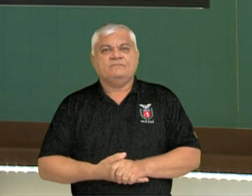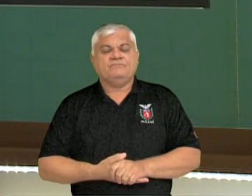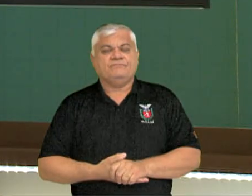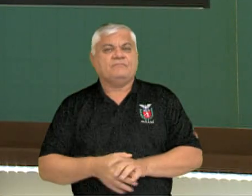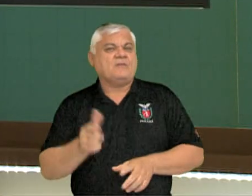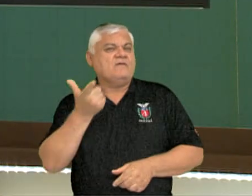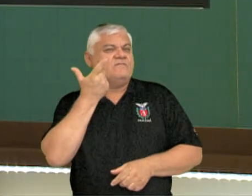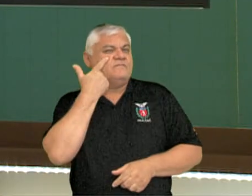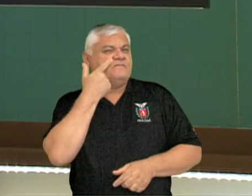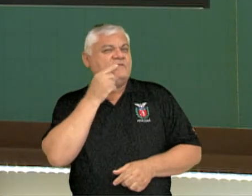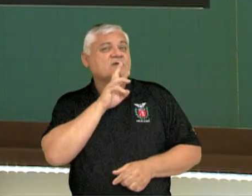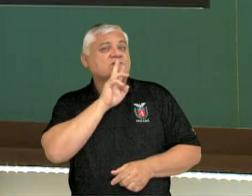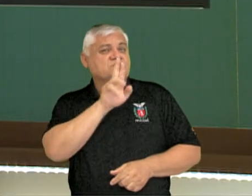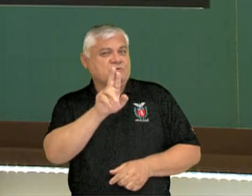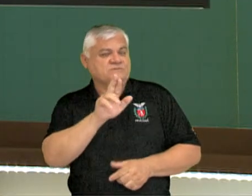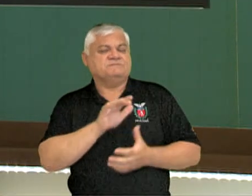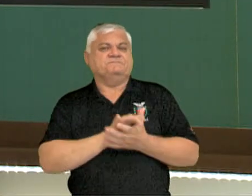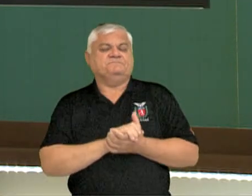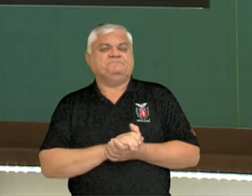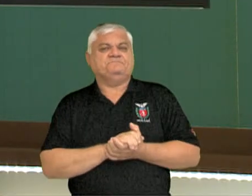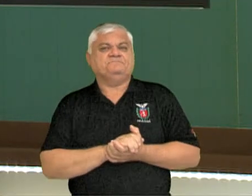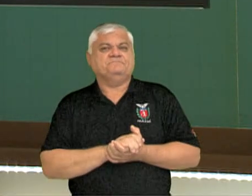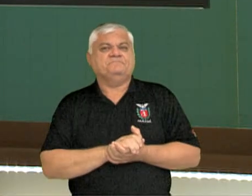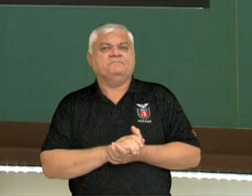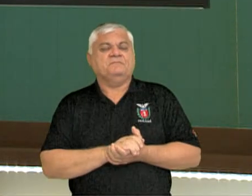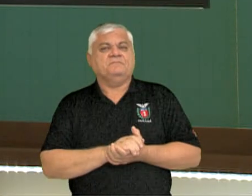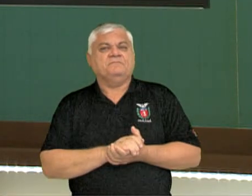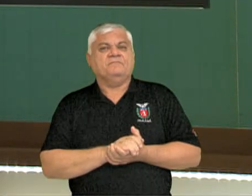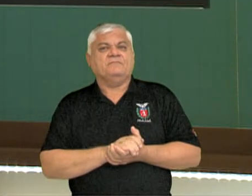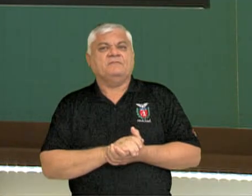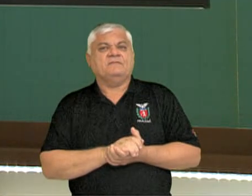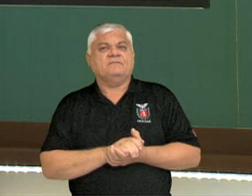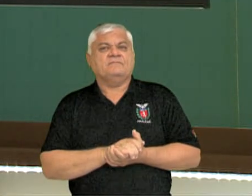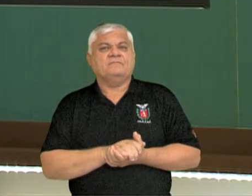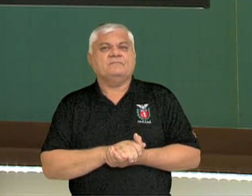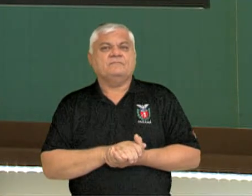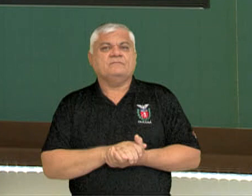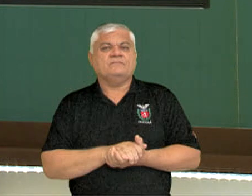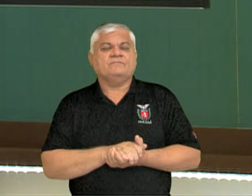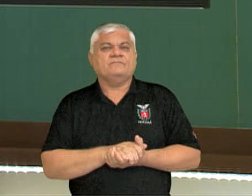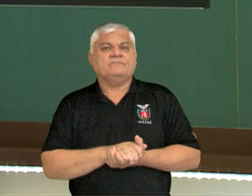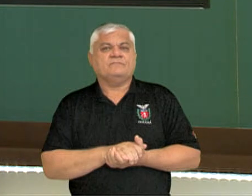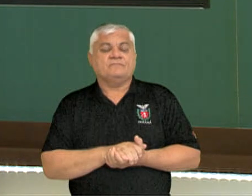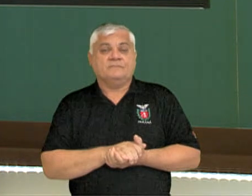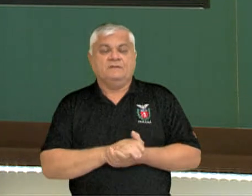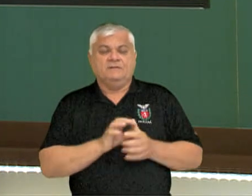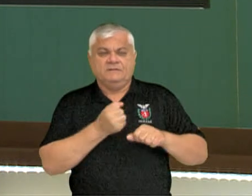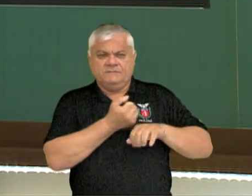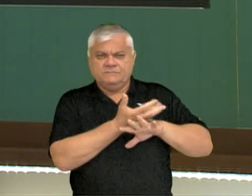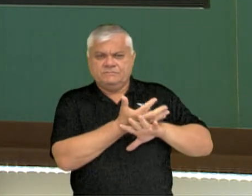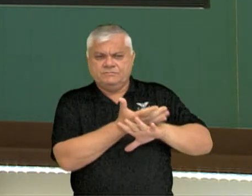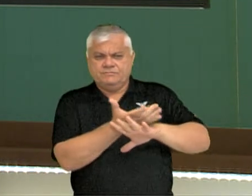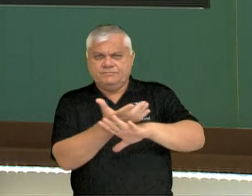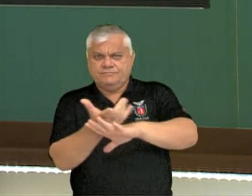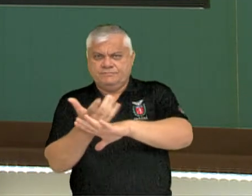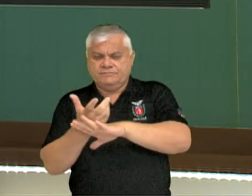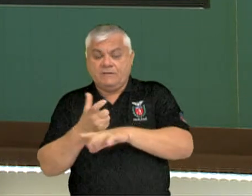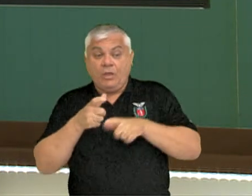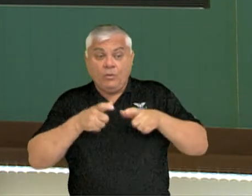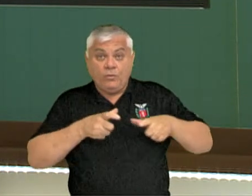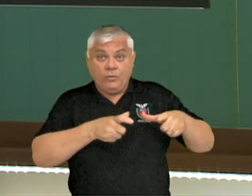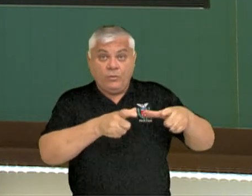Vamos ver qual é a resposta dessa nossa questão, então. As briófitas, elas necessitam de água